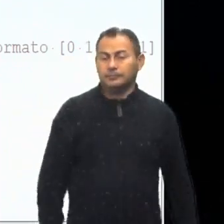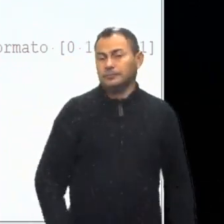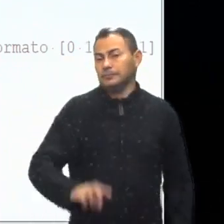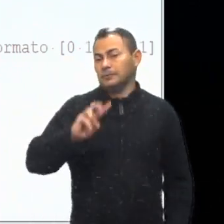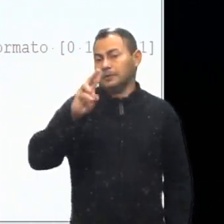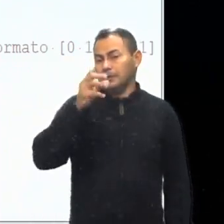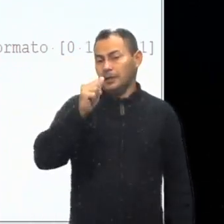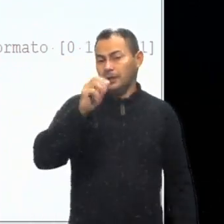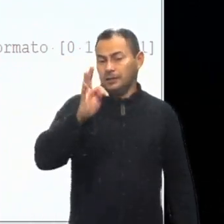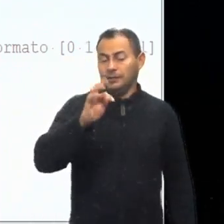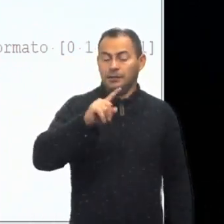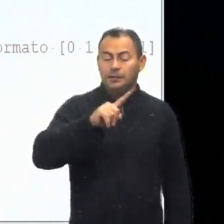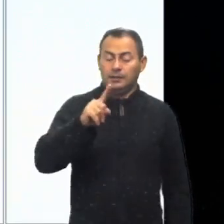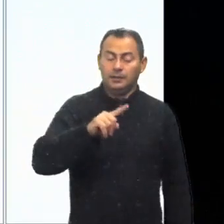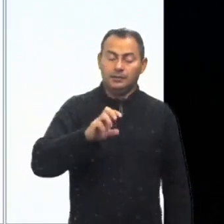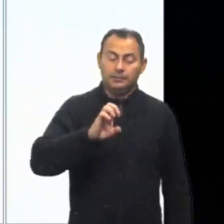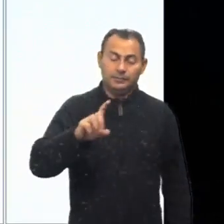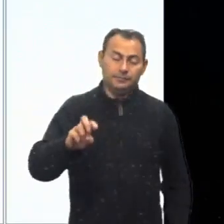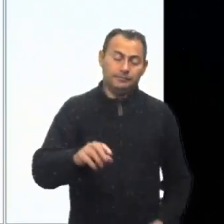Aí o tempo.